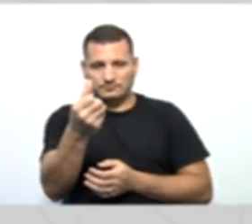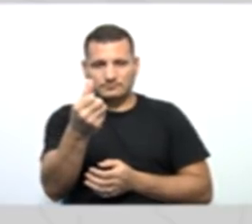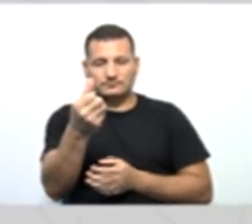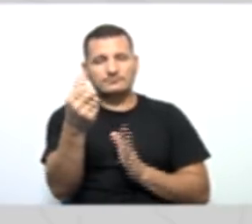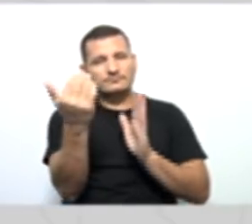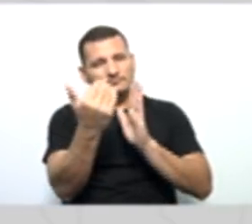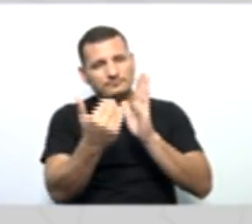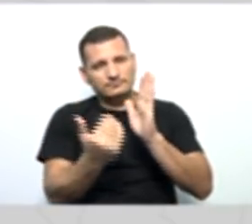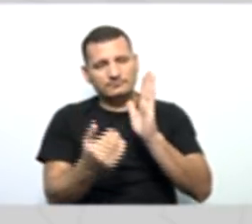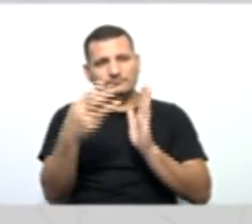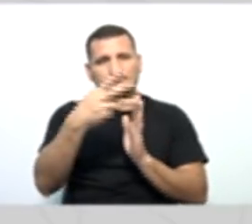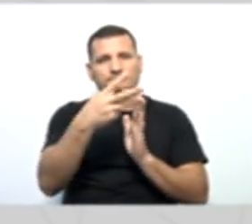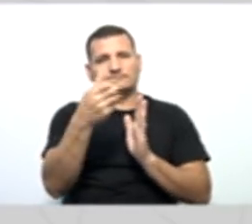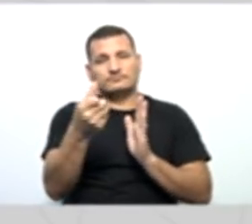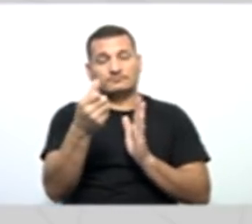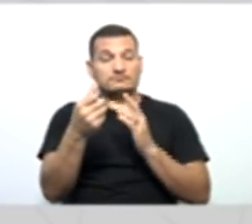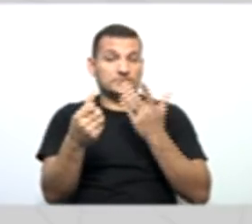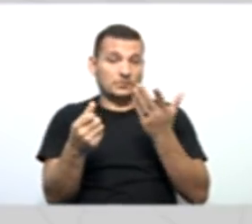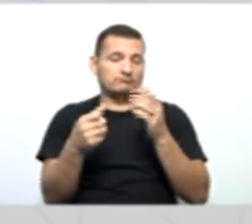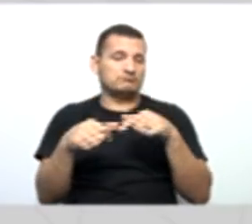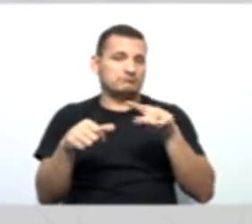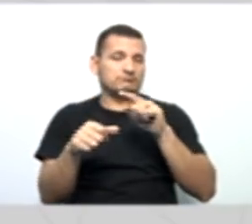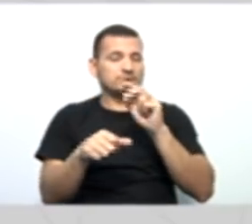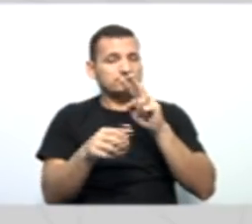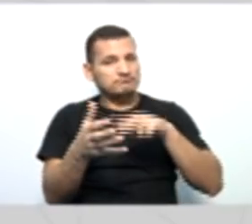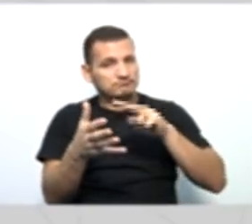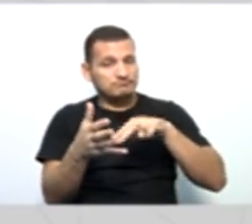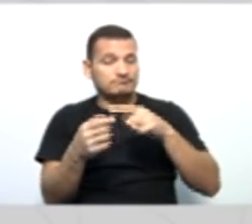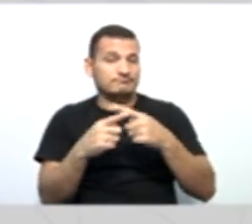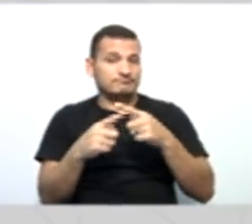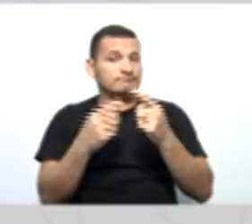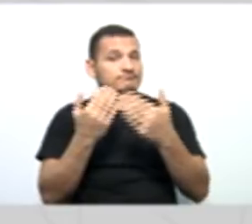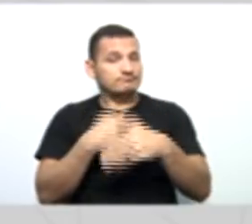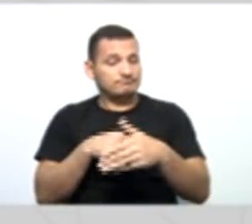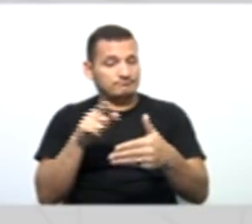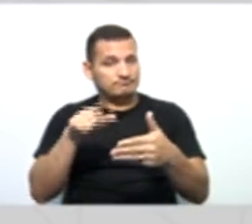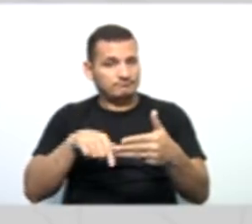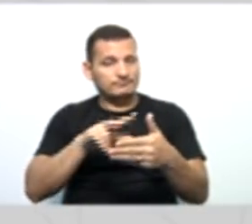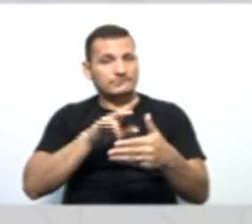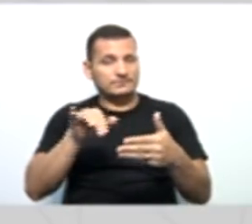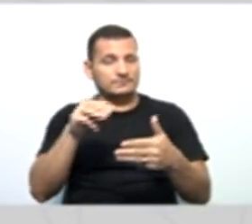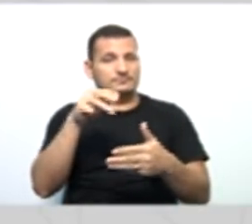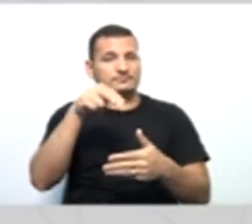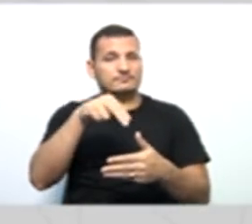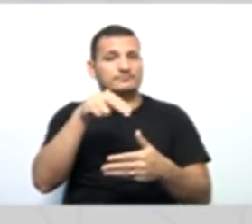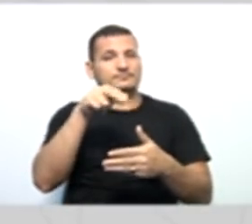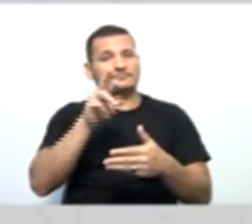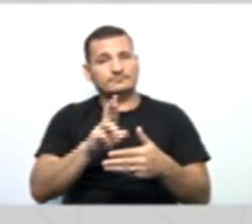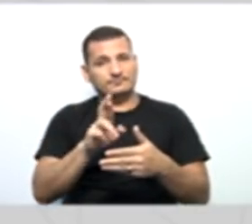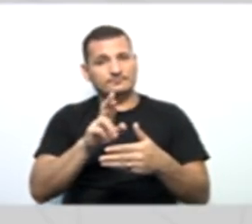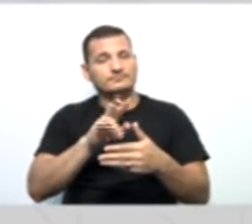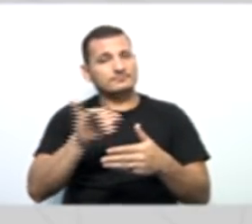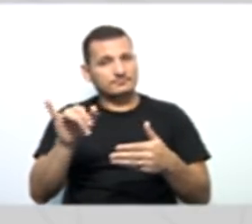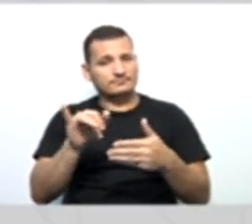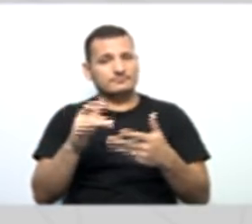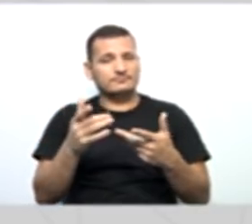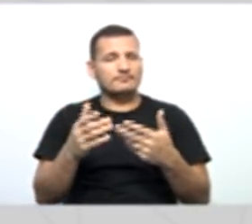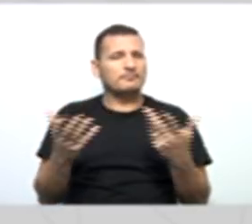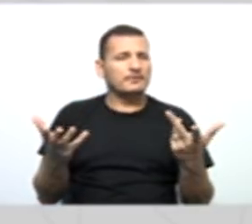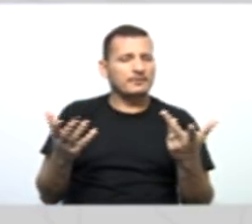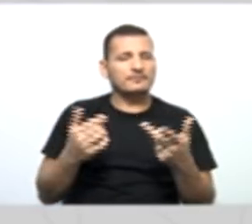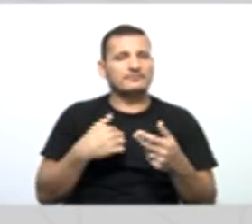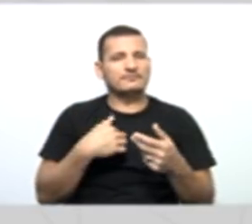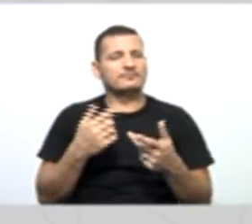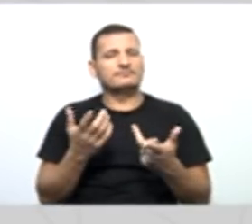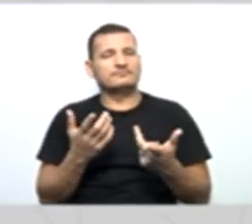espero que você pelo menos tenha dado uma lida nessas NRs, porque na prova vai cair todas as NRs, né? Eu não comentei, mas agora eu estou comentando. Ei, professor, pelo amor de